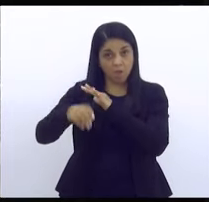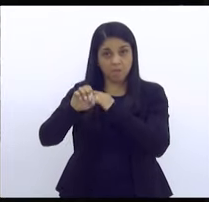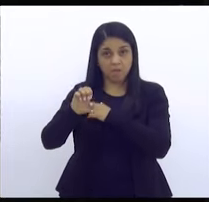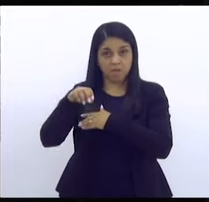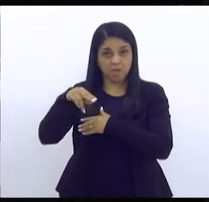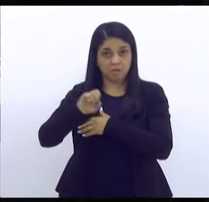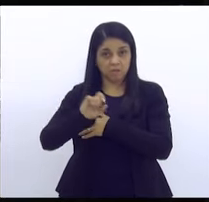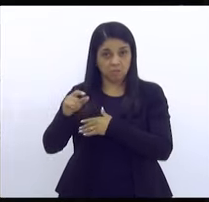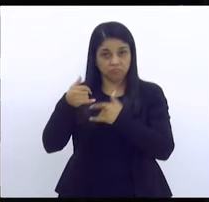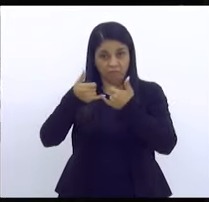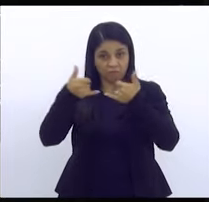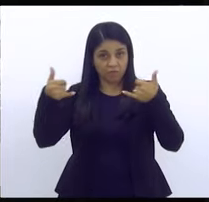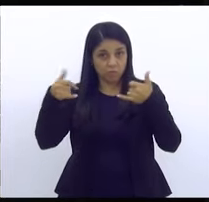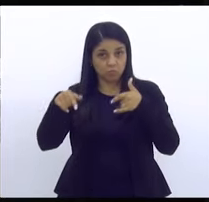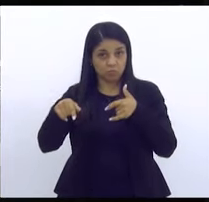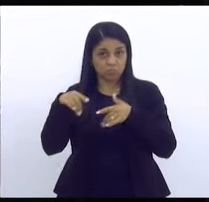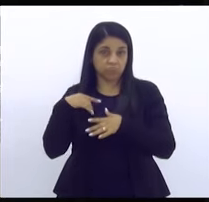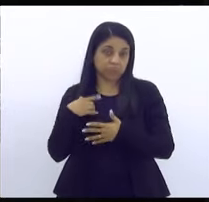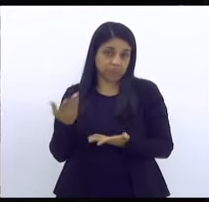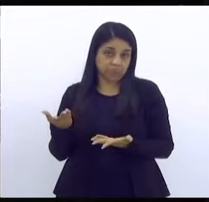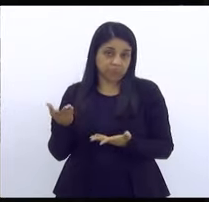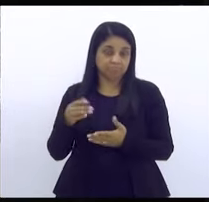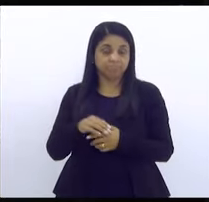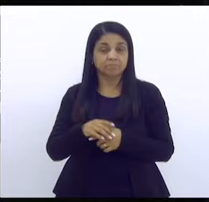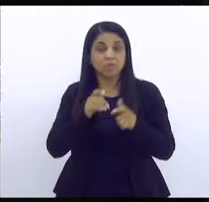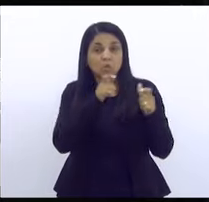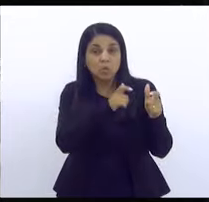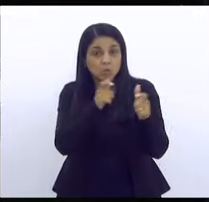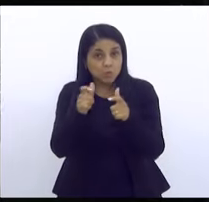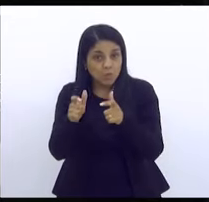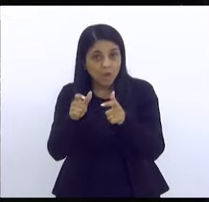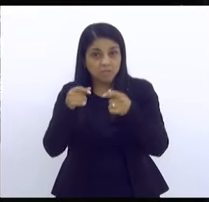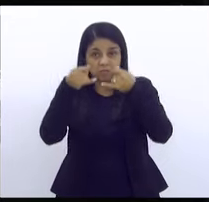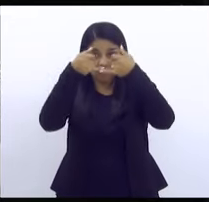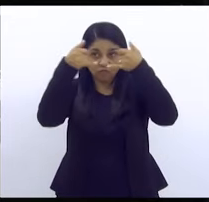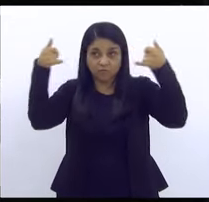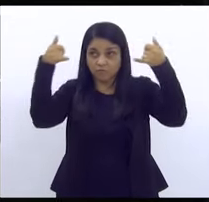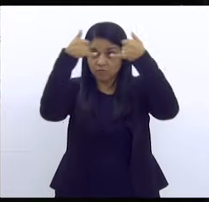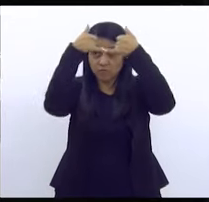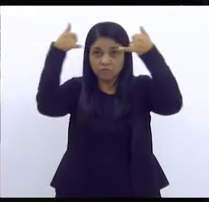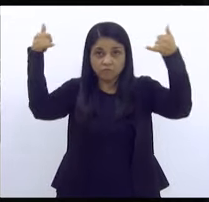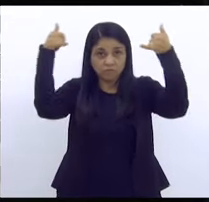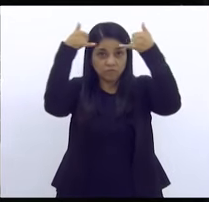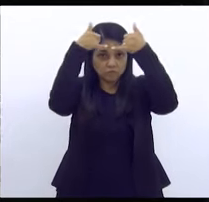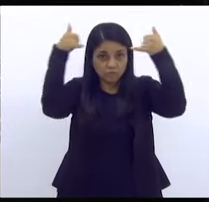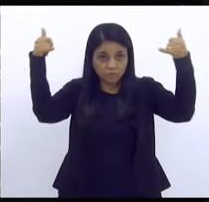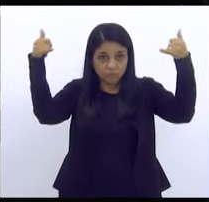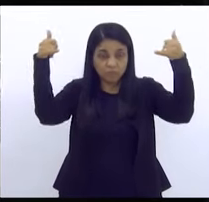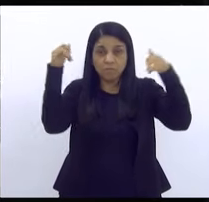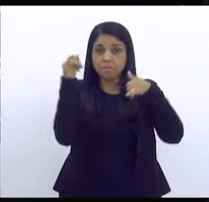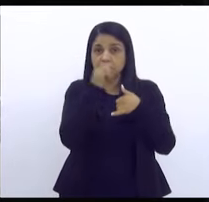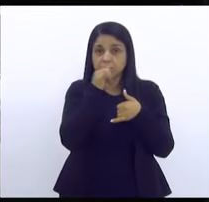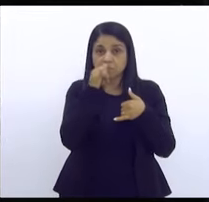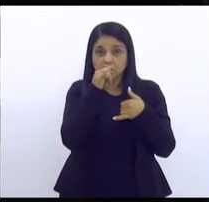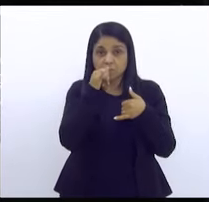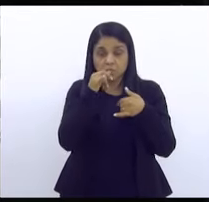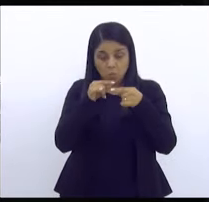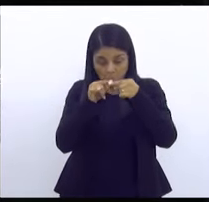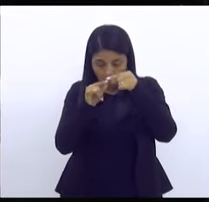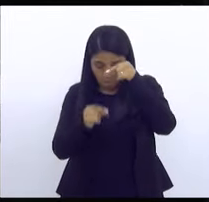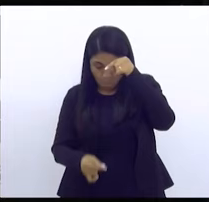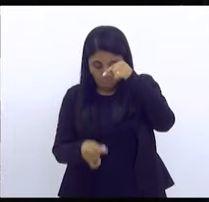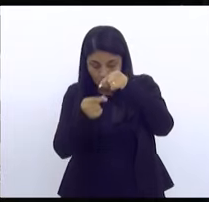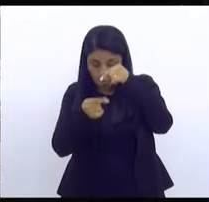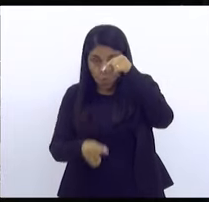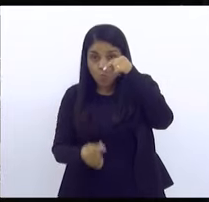fiação. Existem lugares em que a fiação está a 1 metro do solo, o